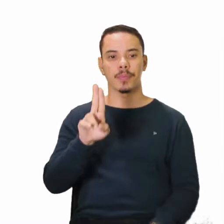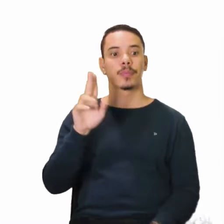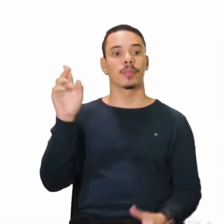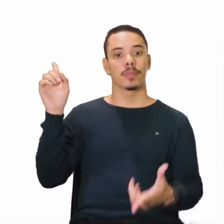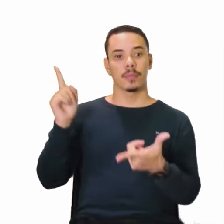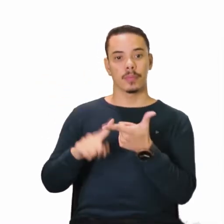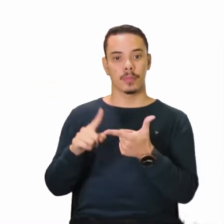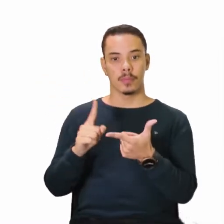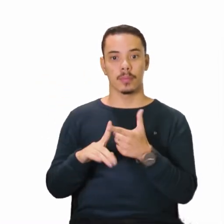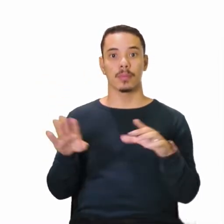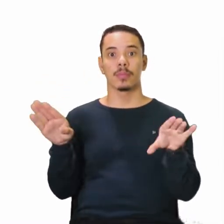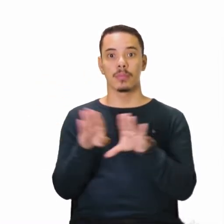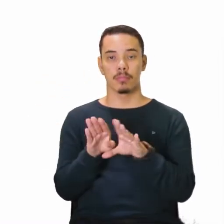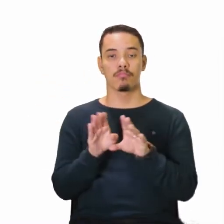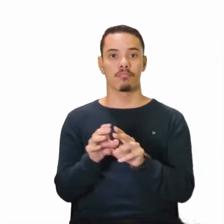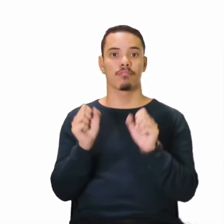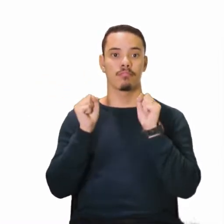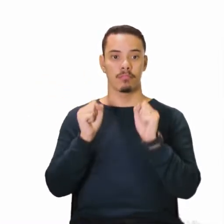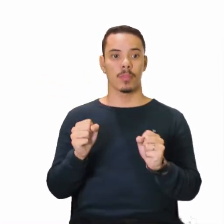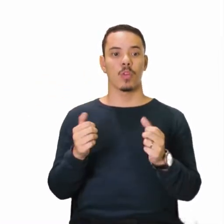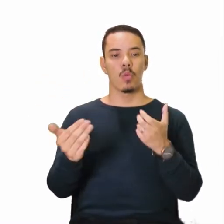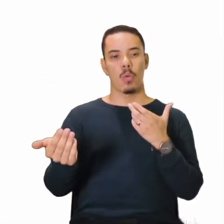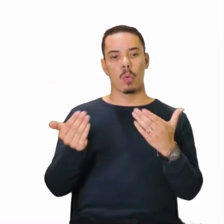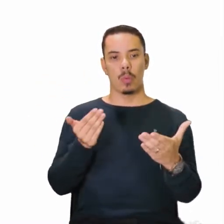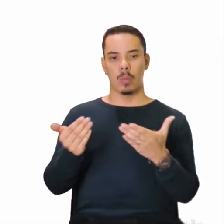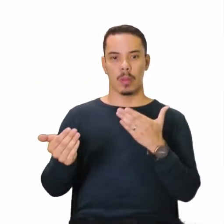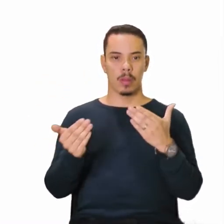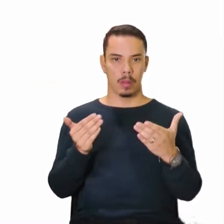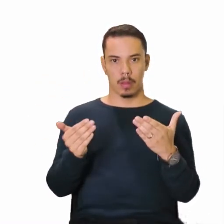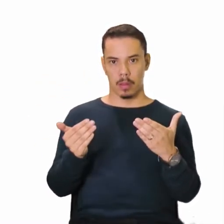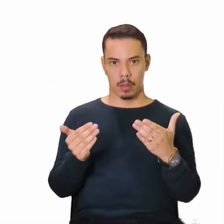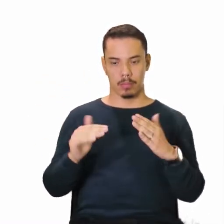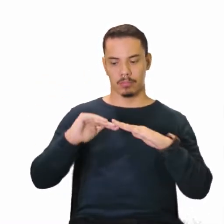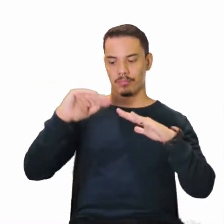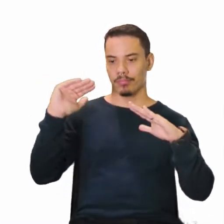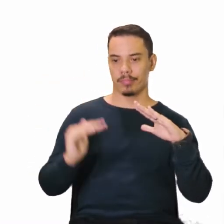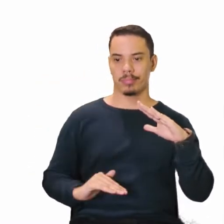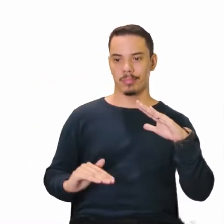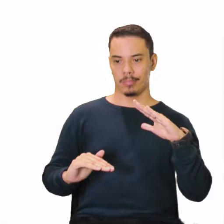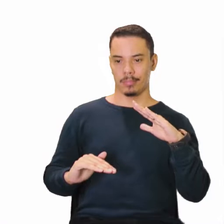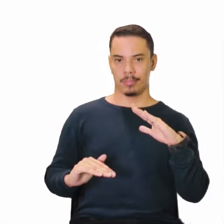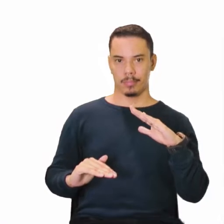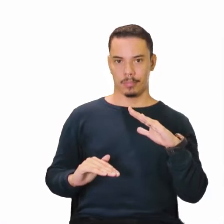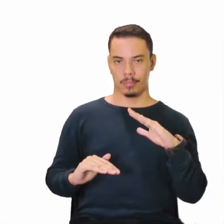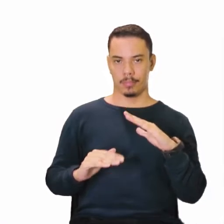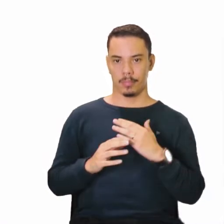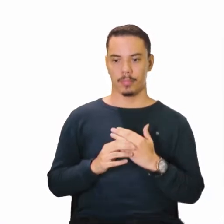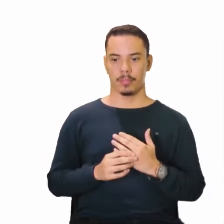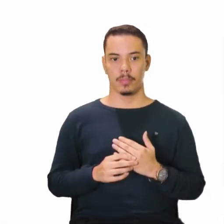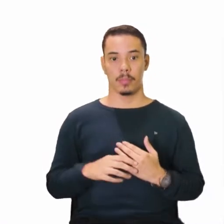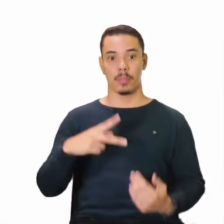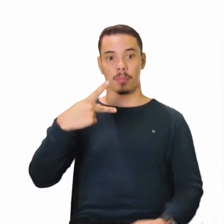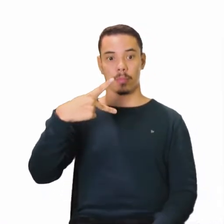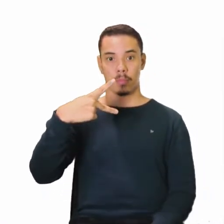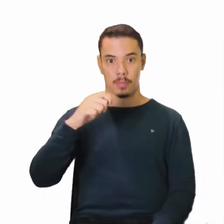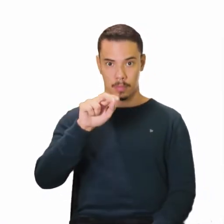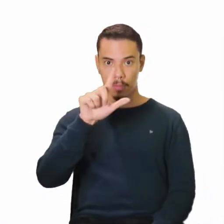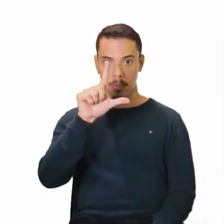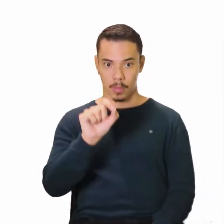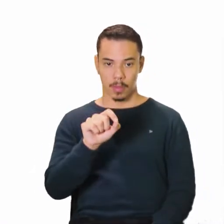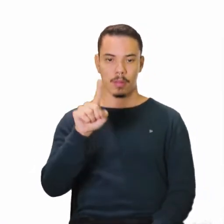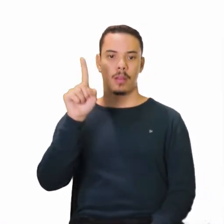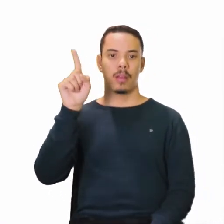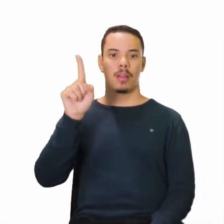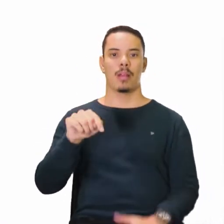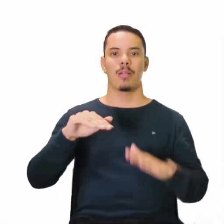você pode fazer uma outra comparação de inferioridade, não é assim? Paulo